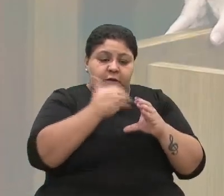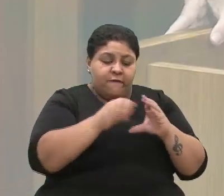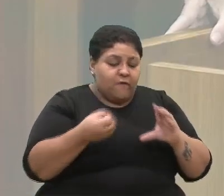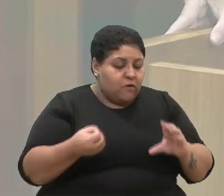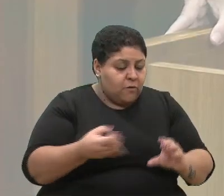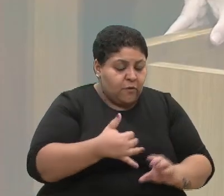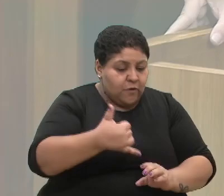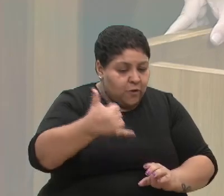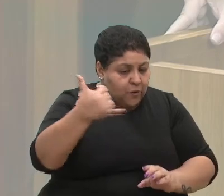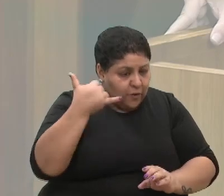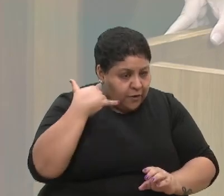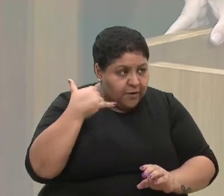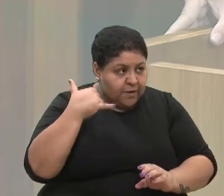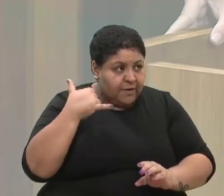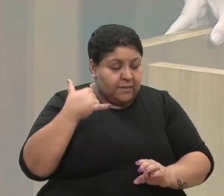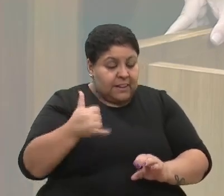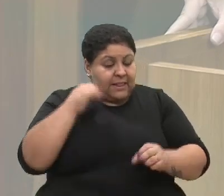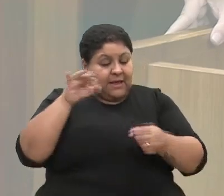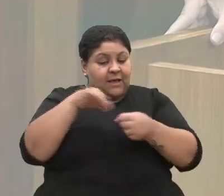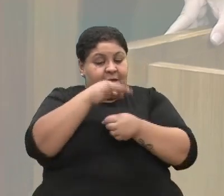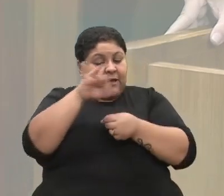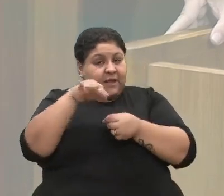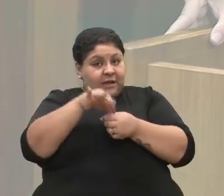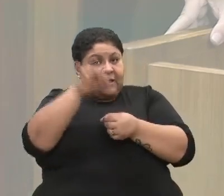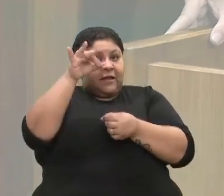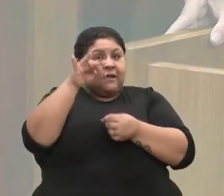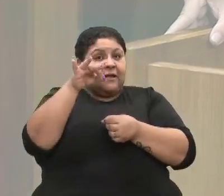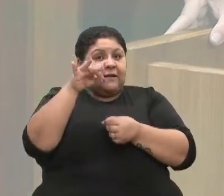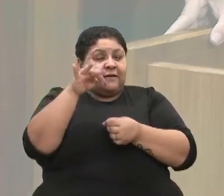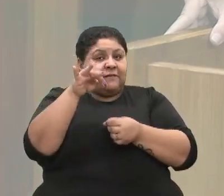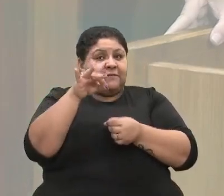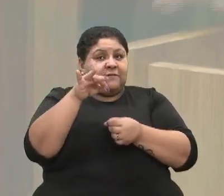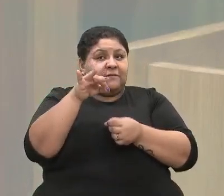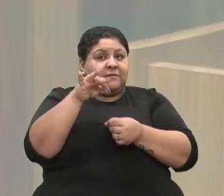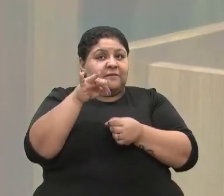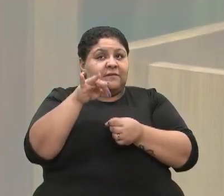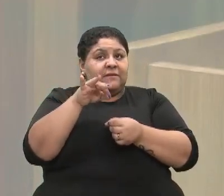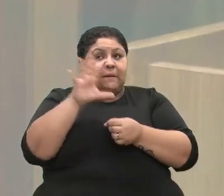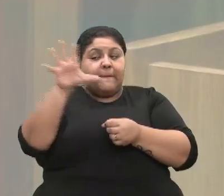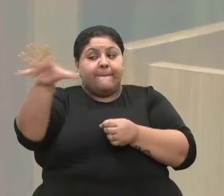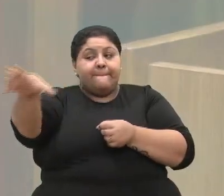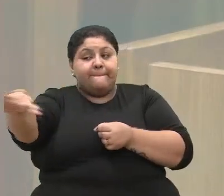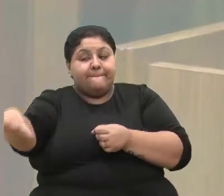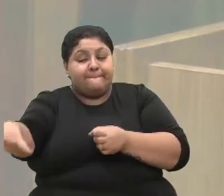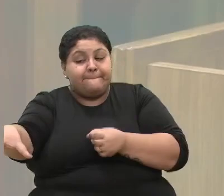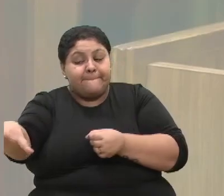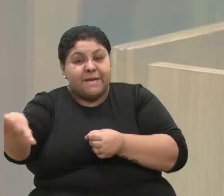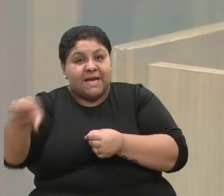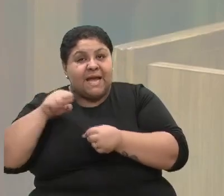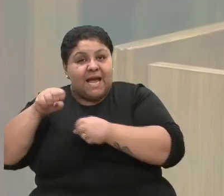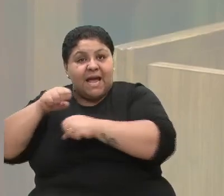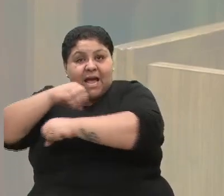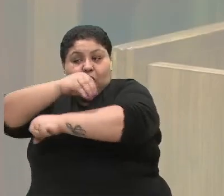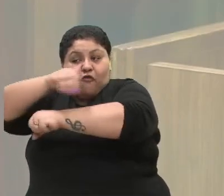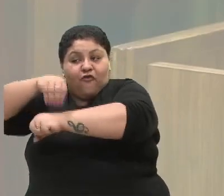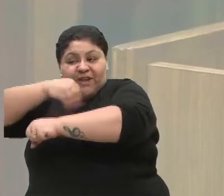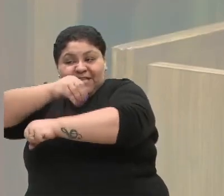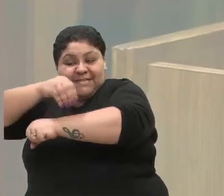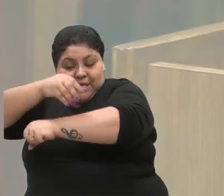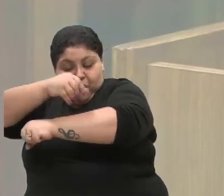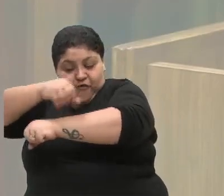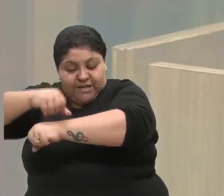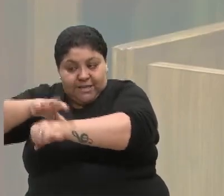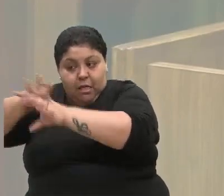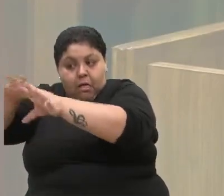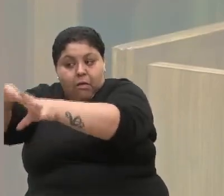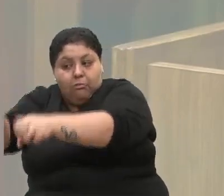da concessionária e eles levaram o fresado até a Forqueta, e aí